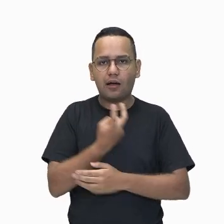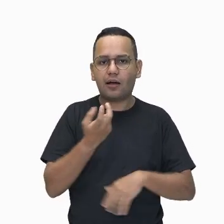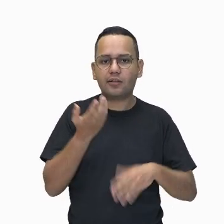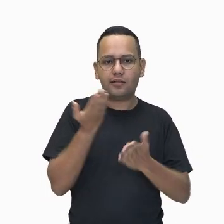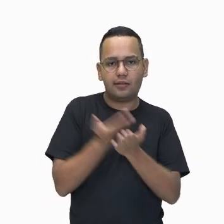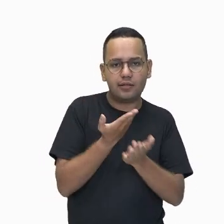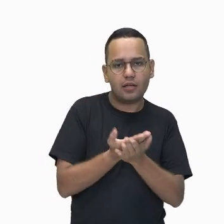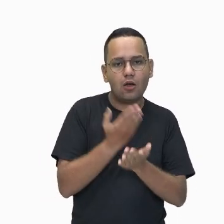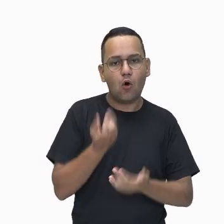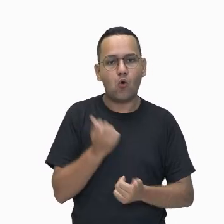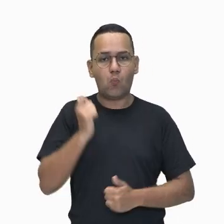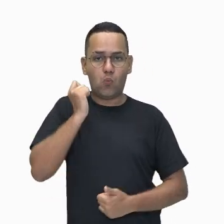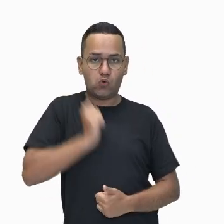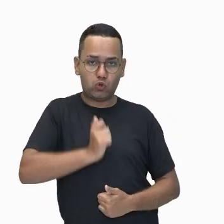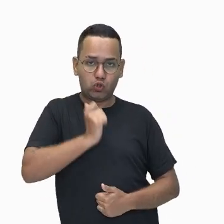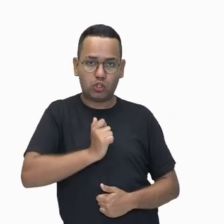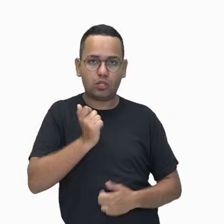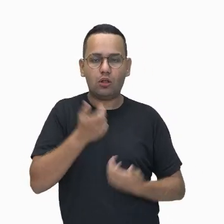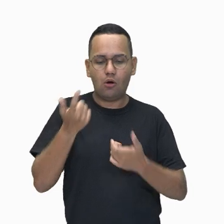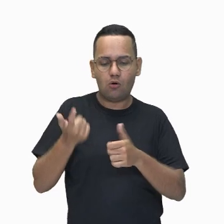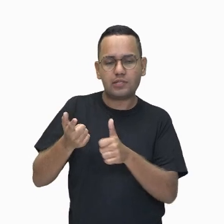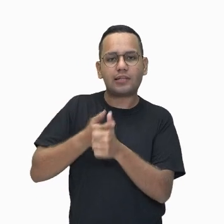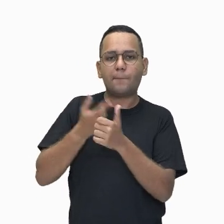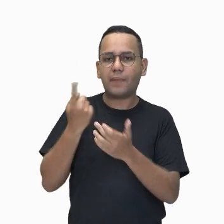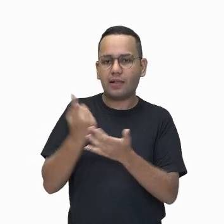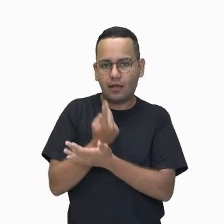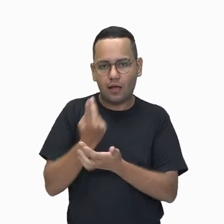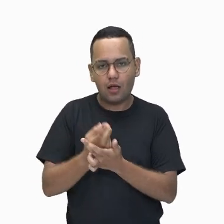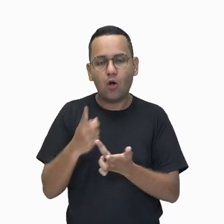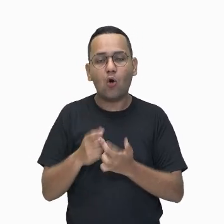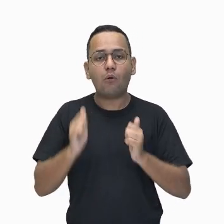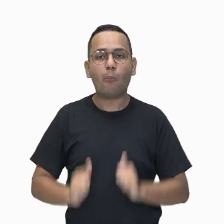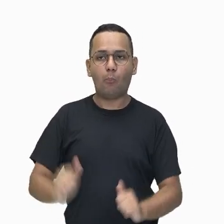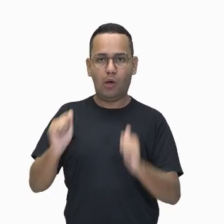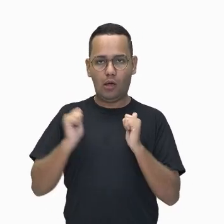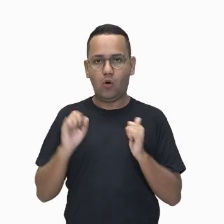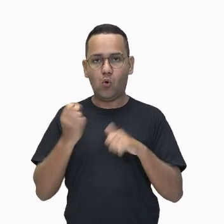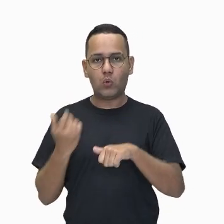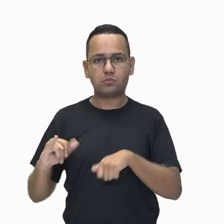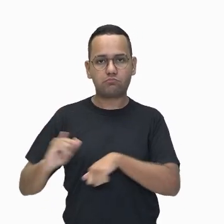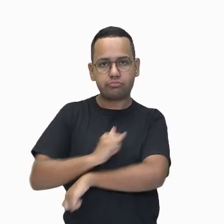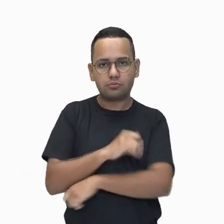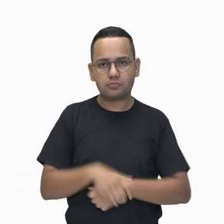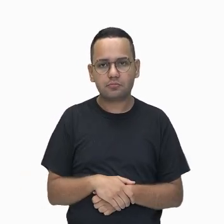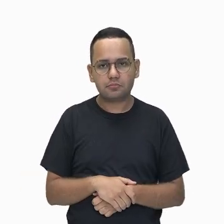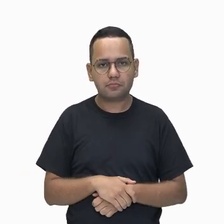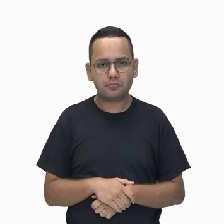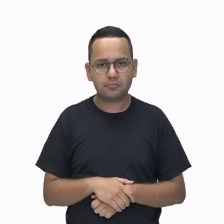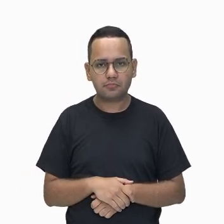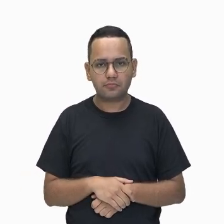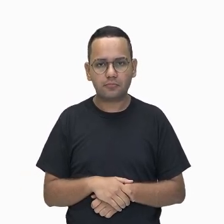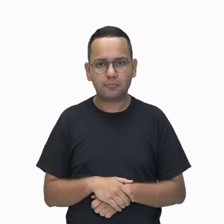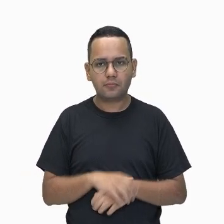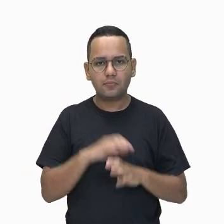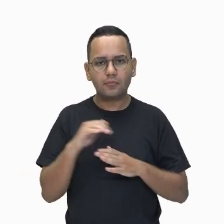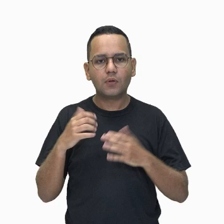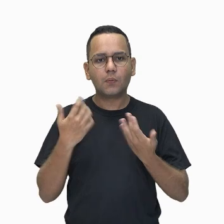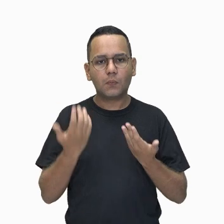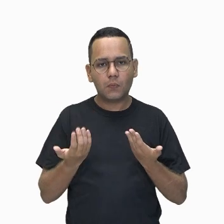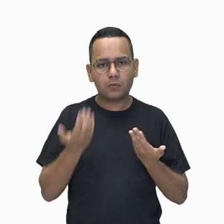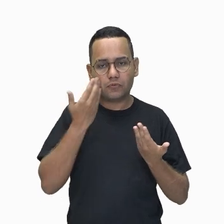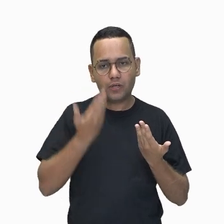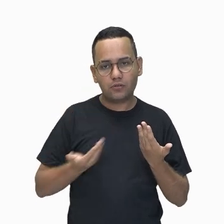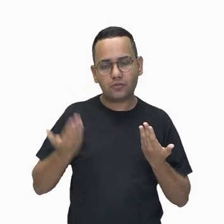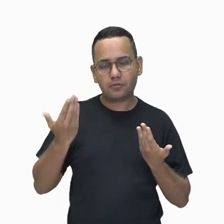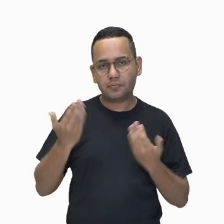calçados inadequados, o sedentarismo e a obesidade. Formas de nós tratarmos esses problemas é o que aparece agora na cartela